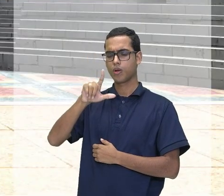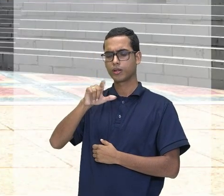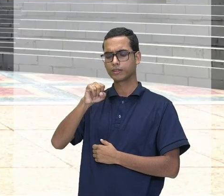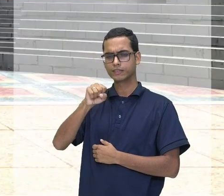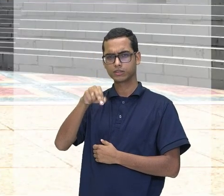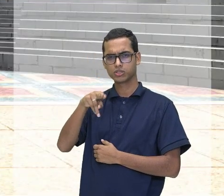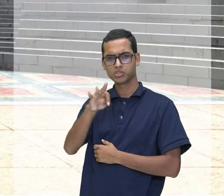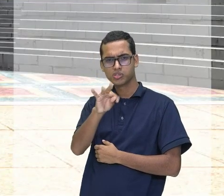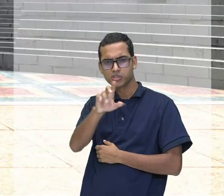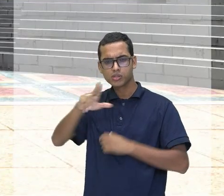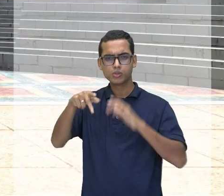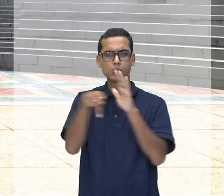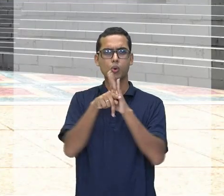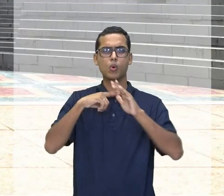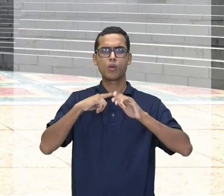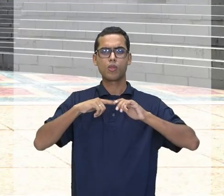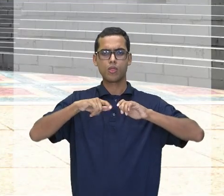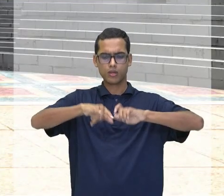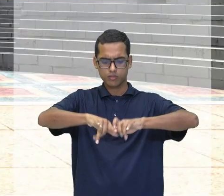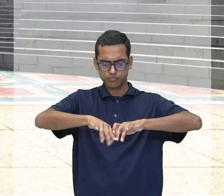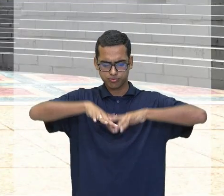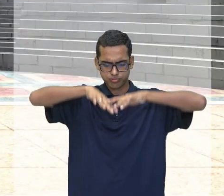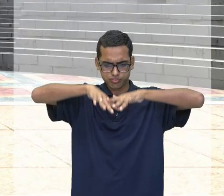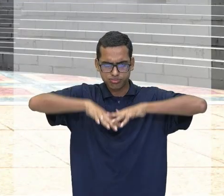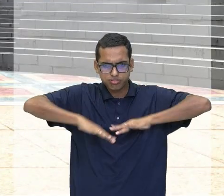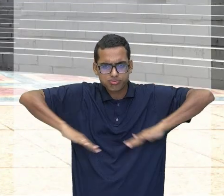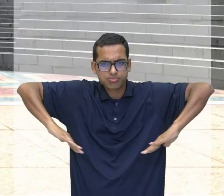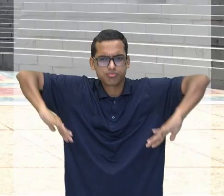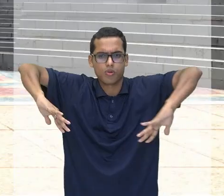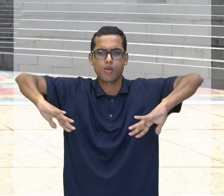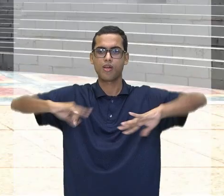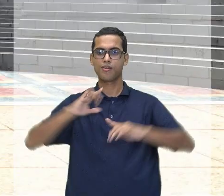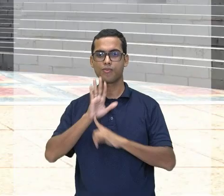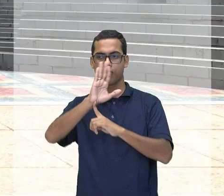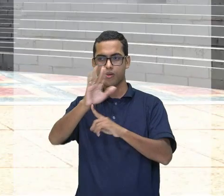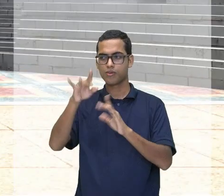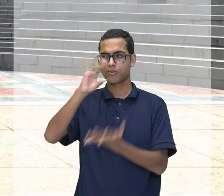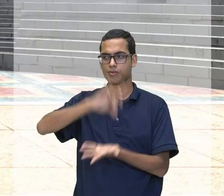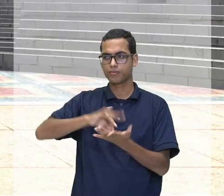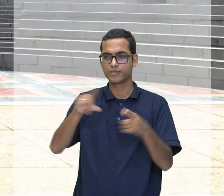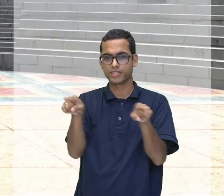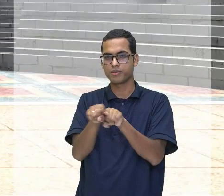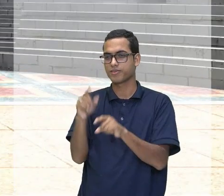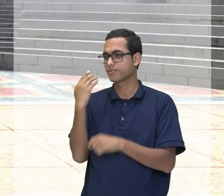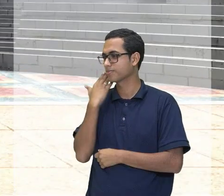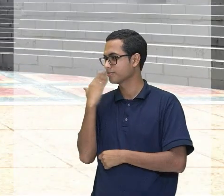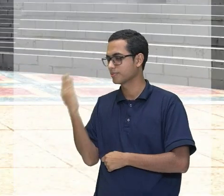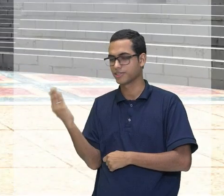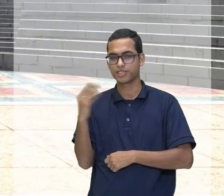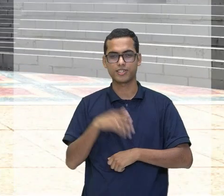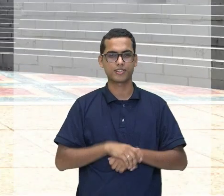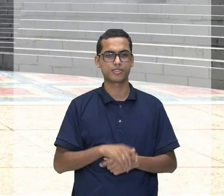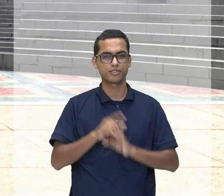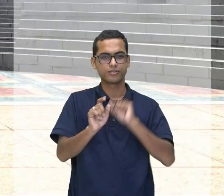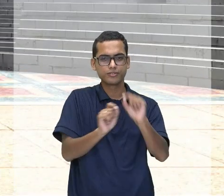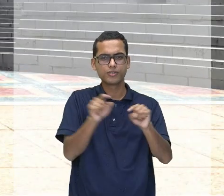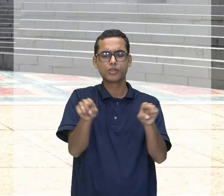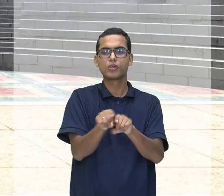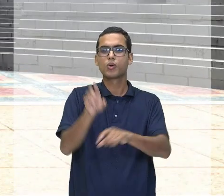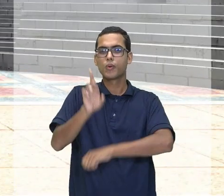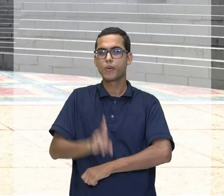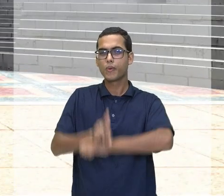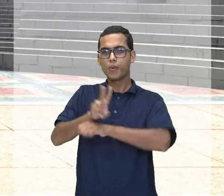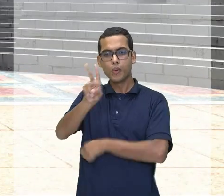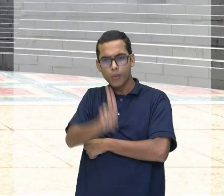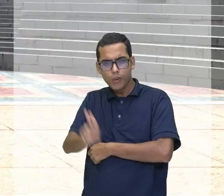grandes apresentações teatrais ali na Grécia Antiga. Continuando, muitos dos recursos utilizados naquela época